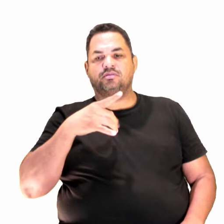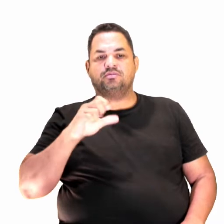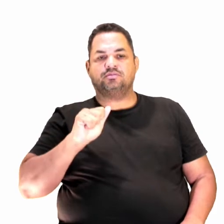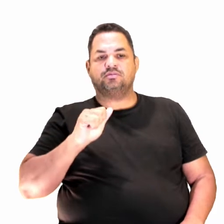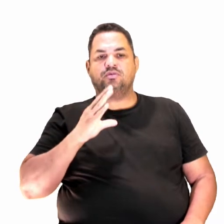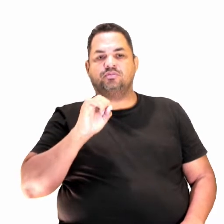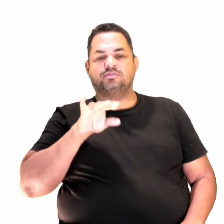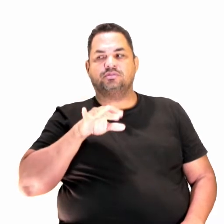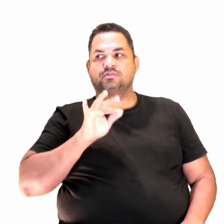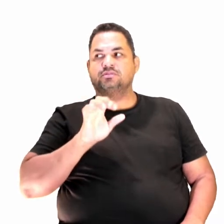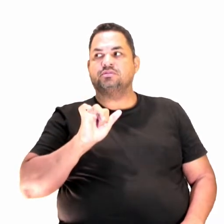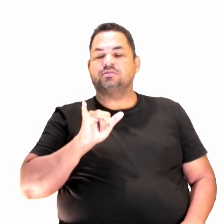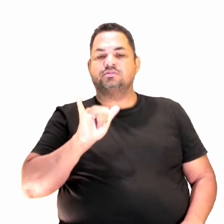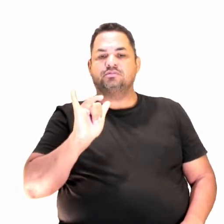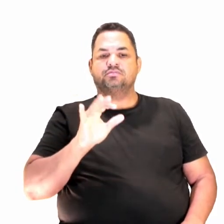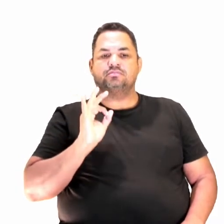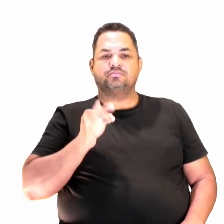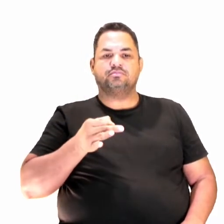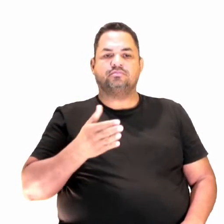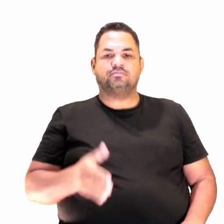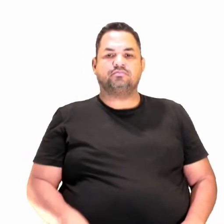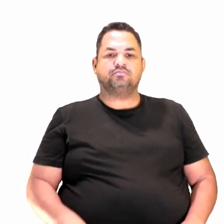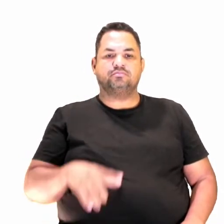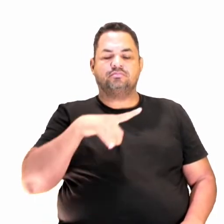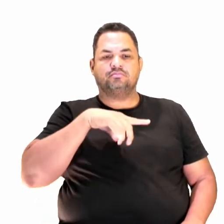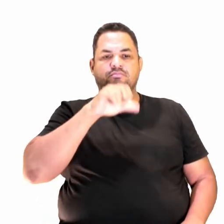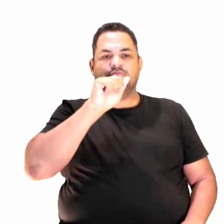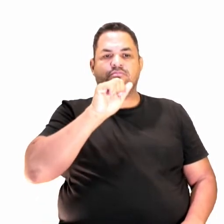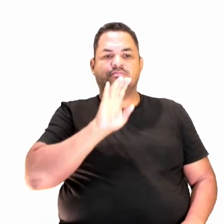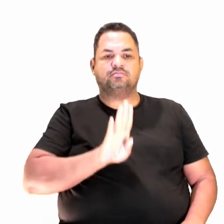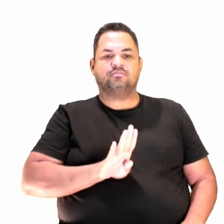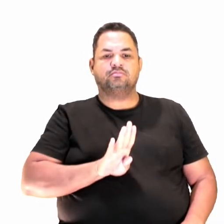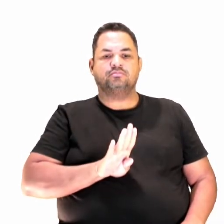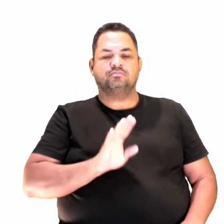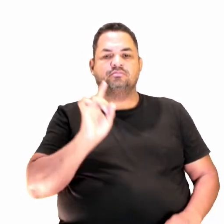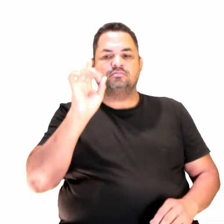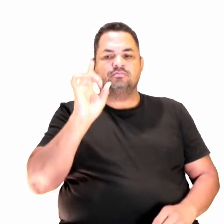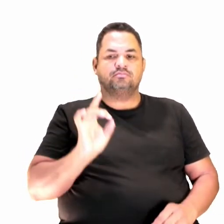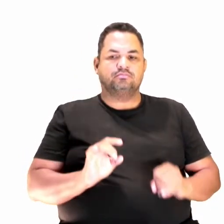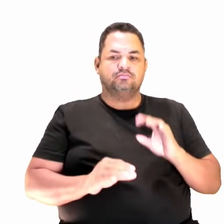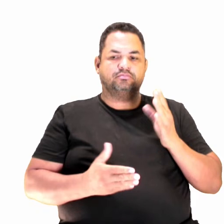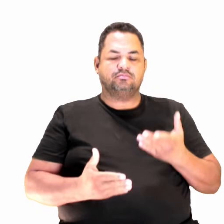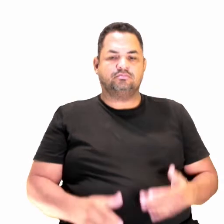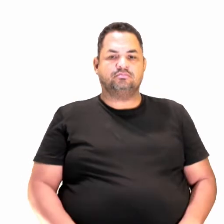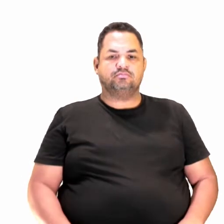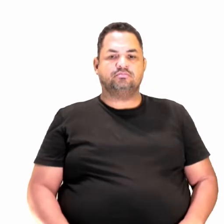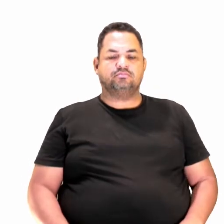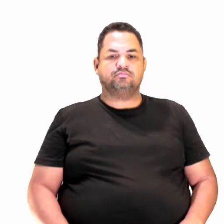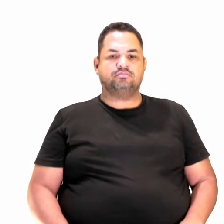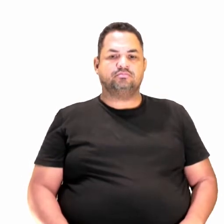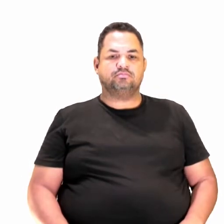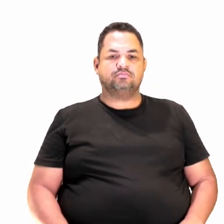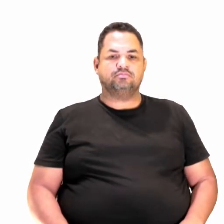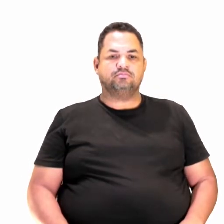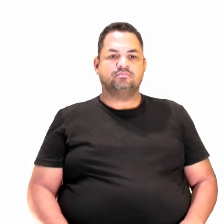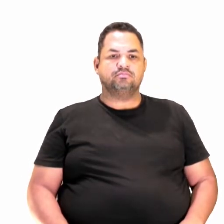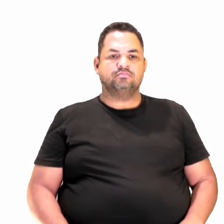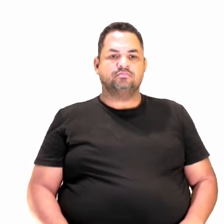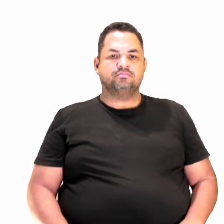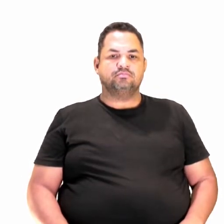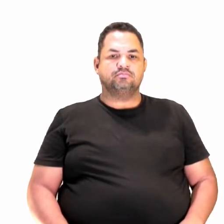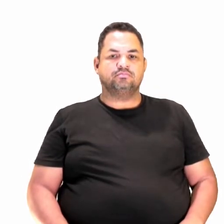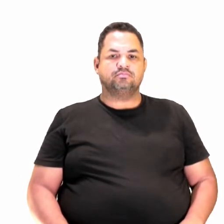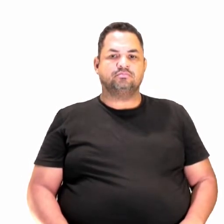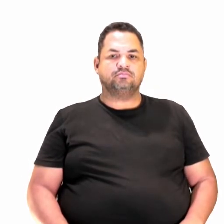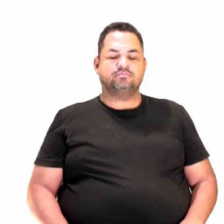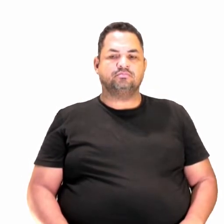ou obesity, certo? Então, assim, tem A e B, uma vai ficar em cada uma. Na a serious